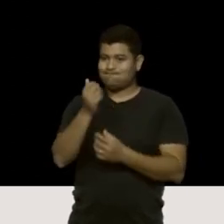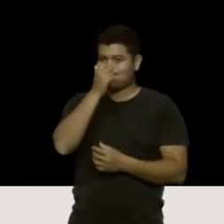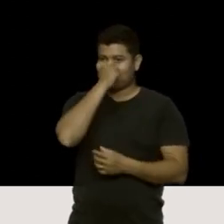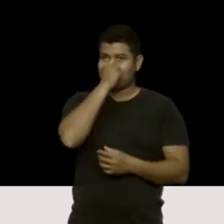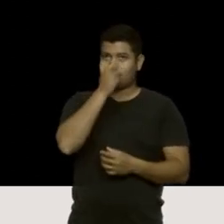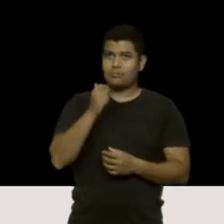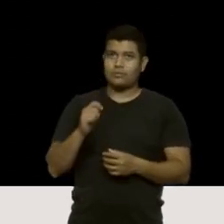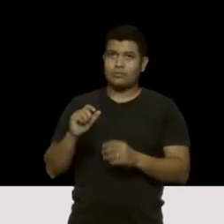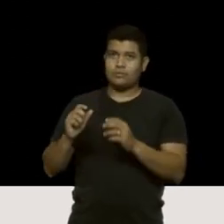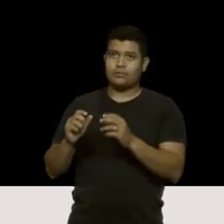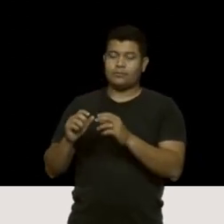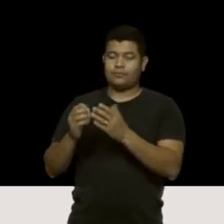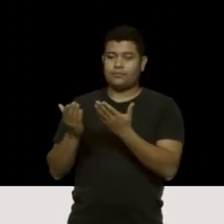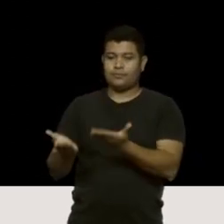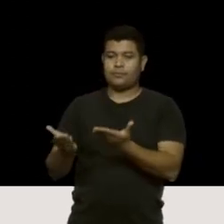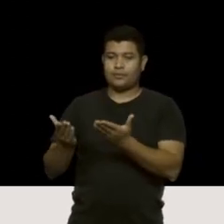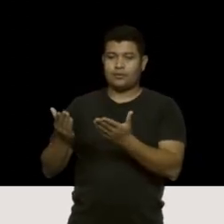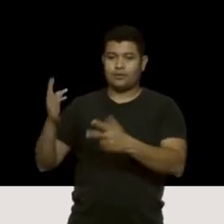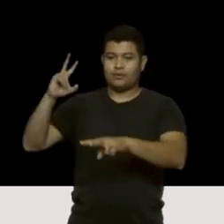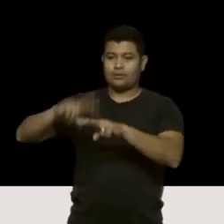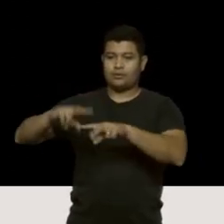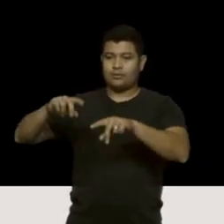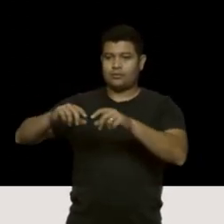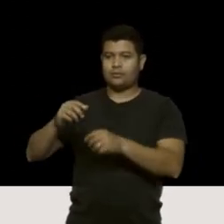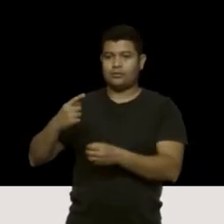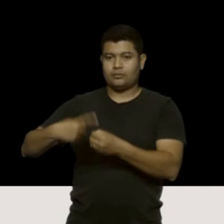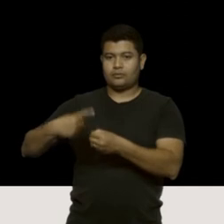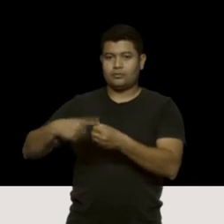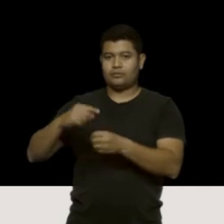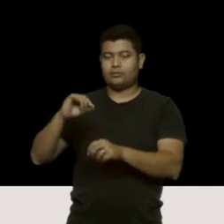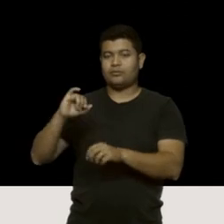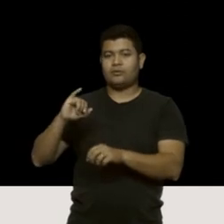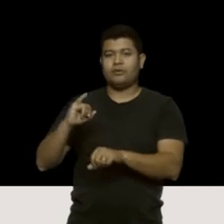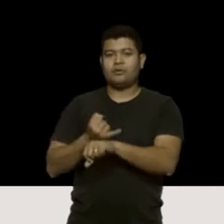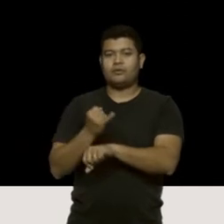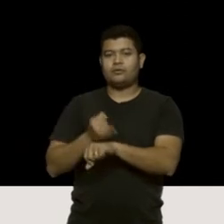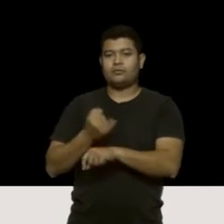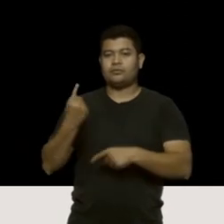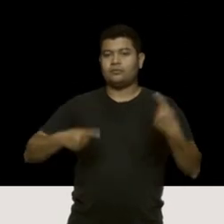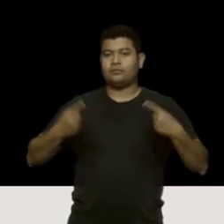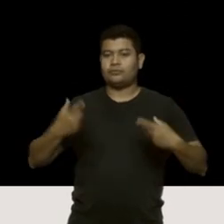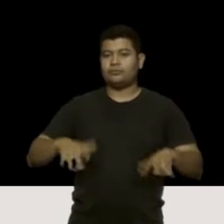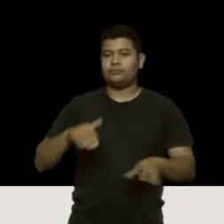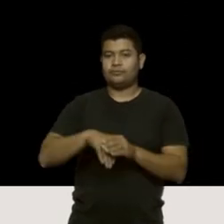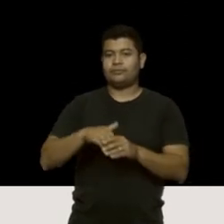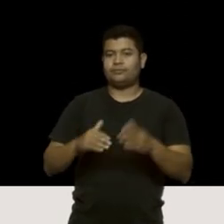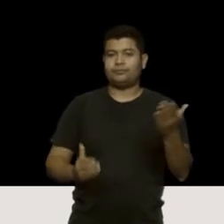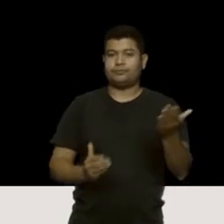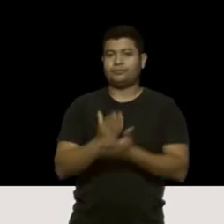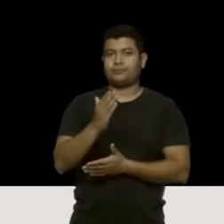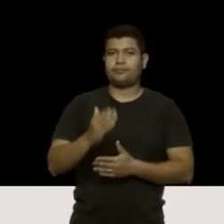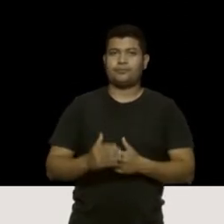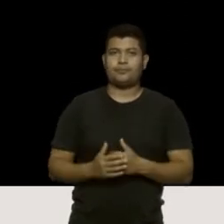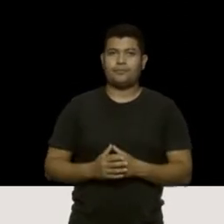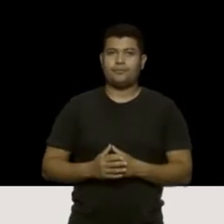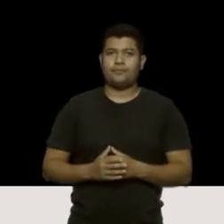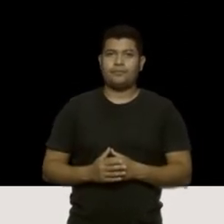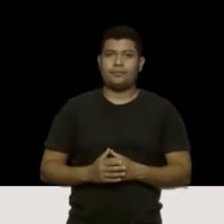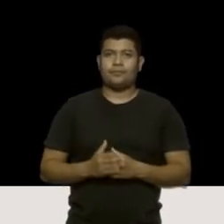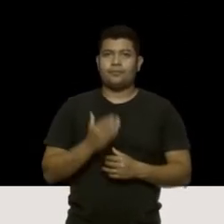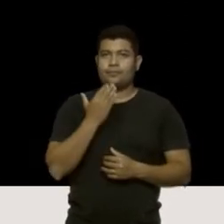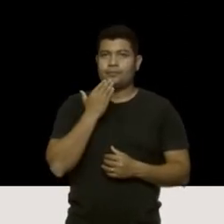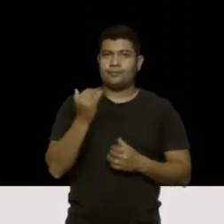do presídio de Joinville. Em discussão, em votação, aprovado.